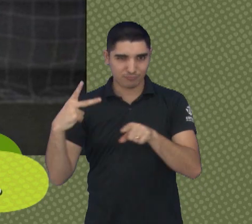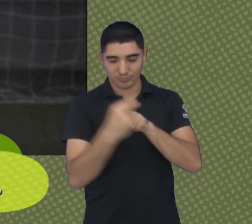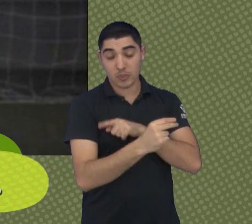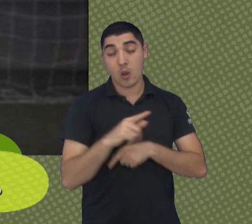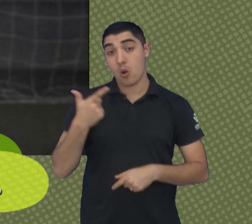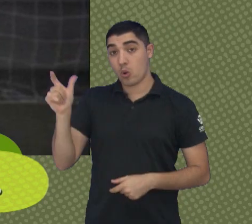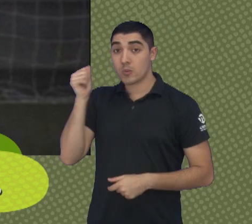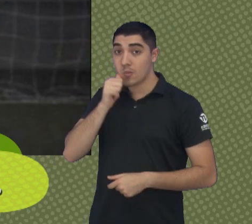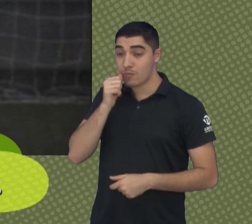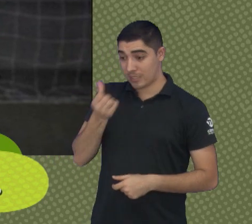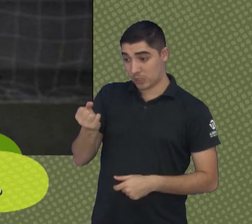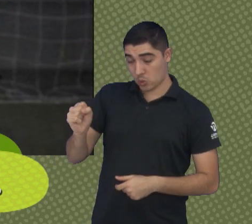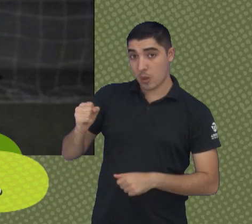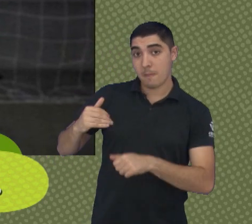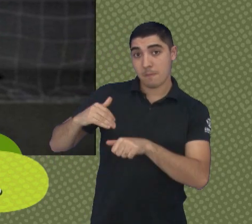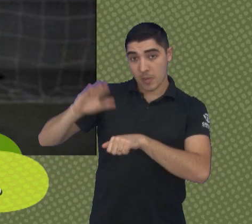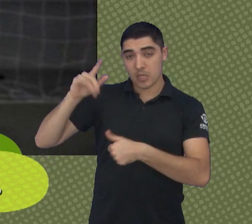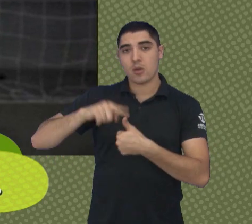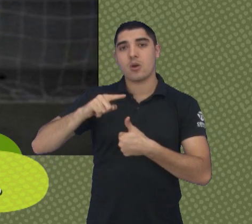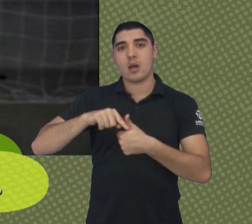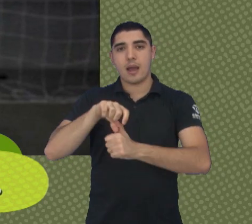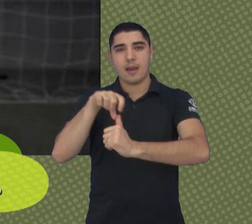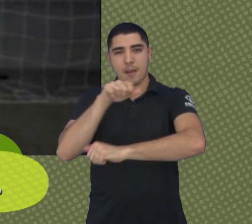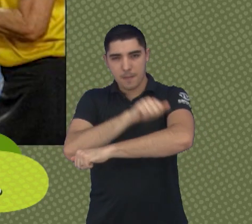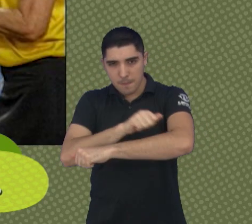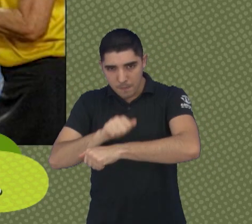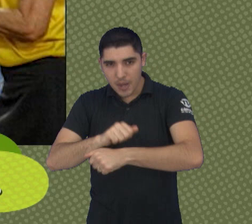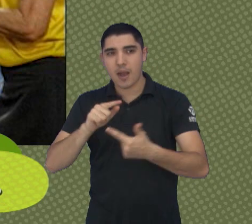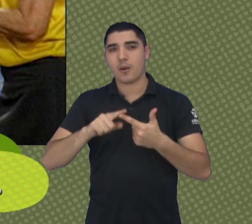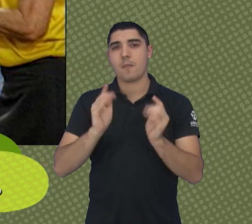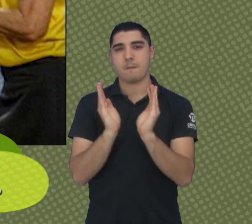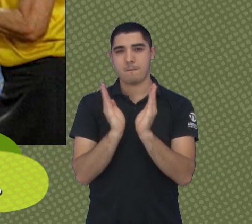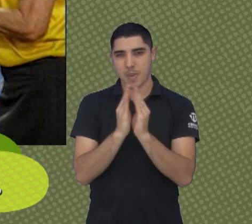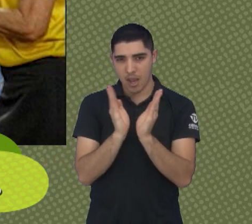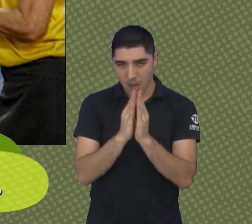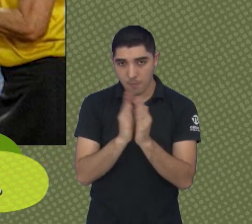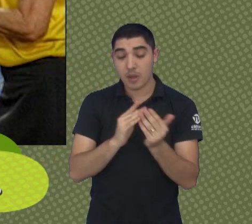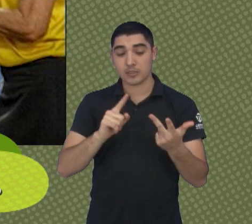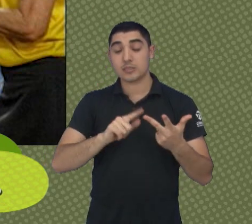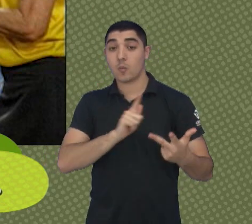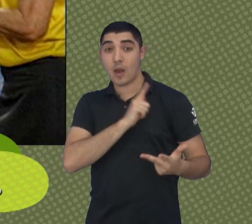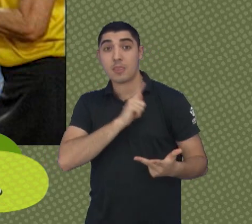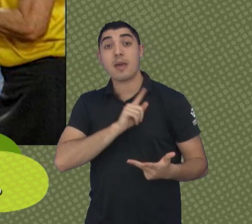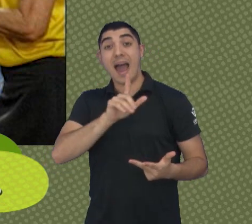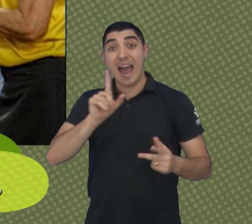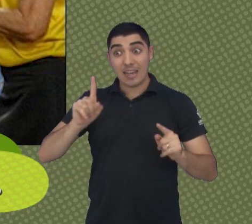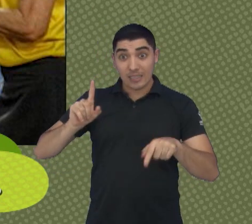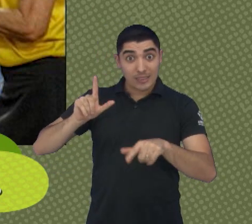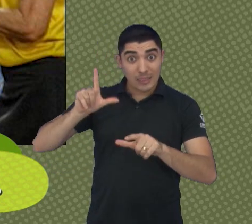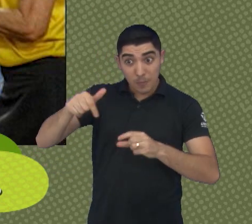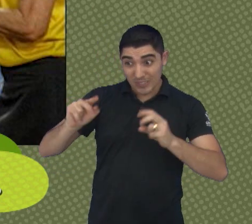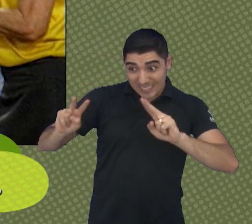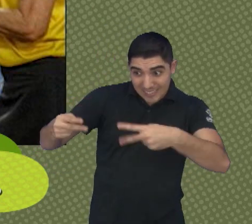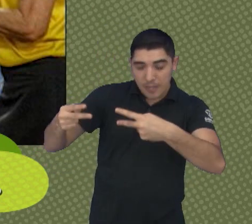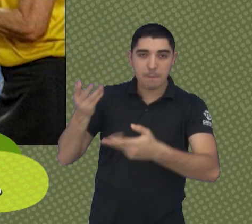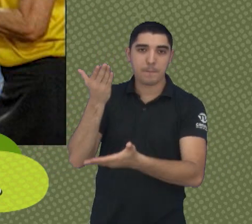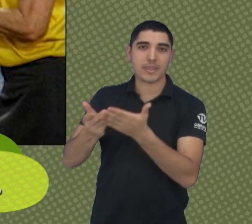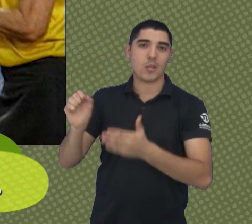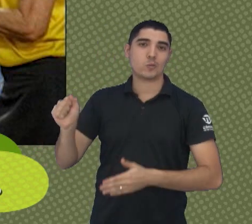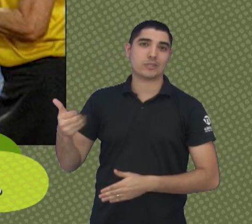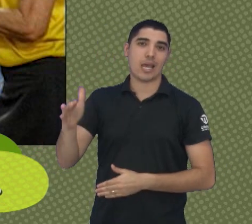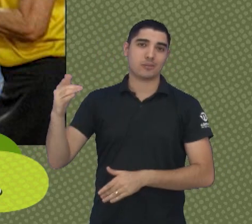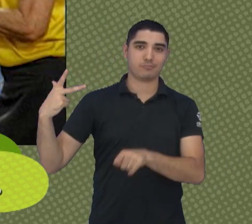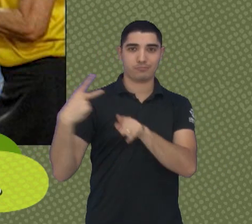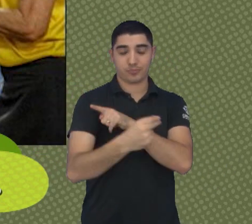68+, venceu Amparo, Guaratinguetá e Palmas por 2-0, mas perdeu para Santos na semifinal por 2-1. Na disputa